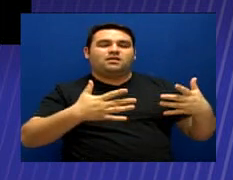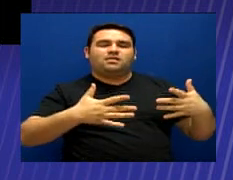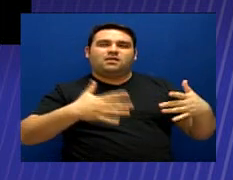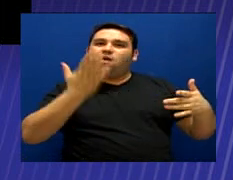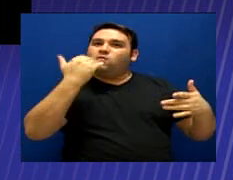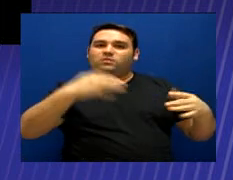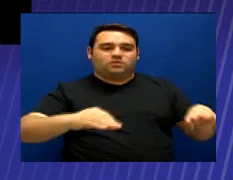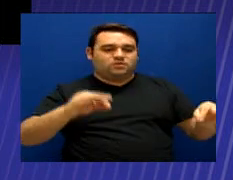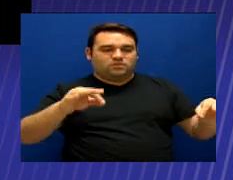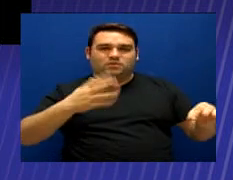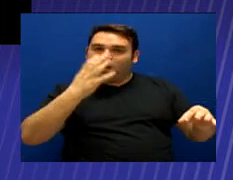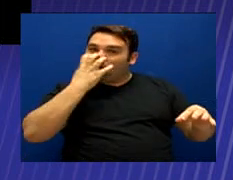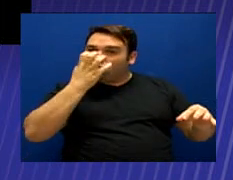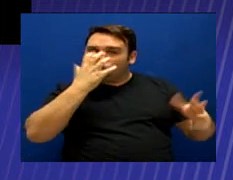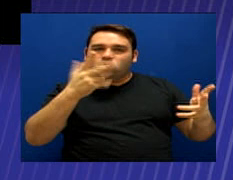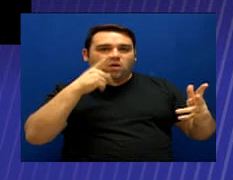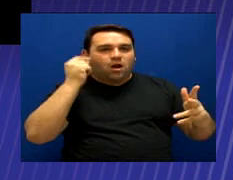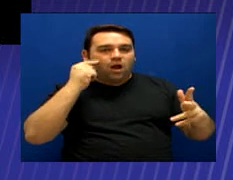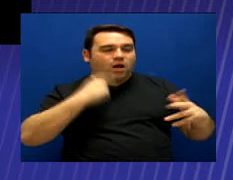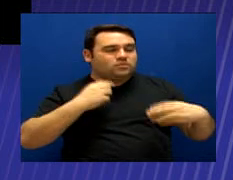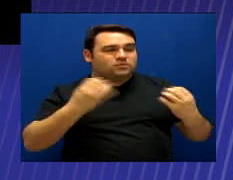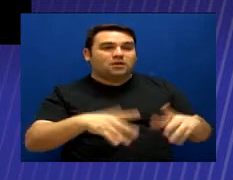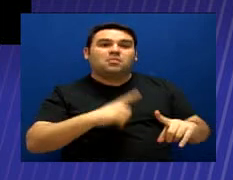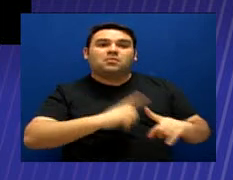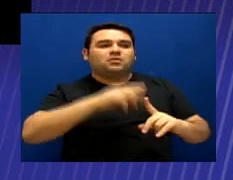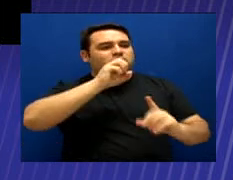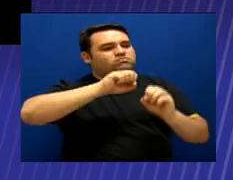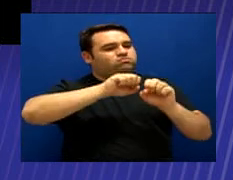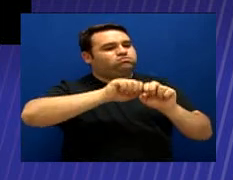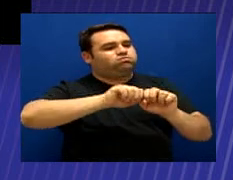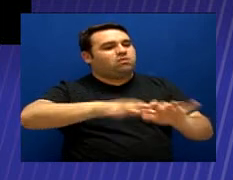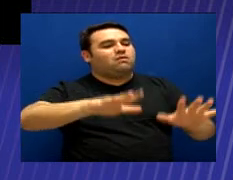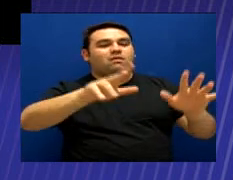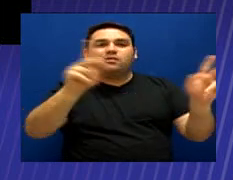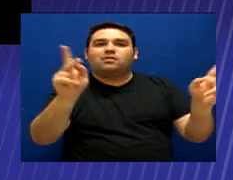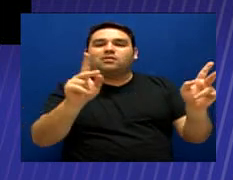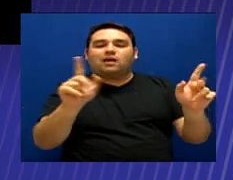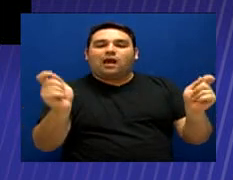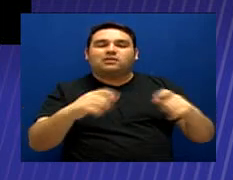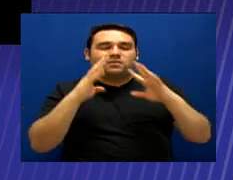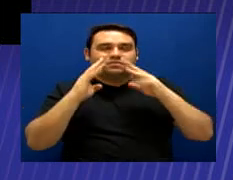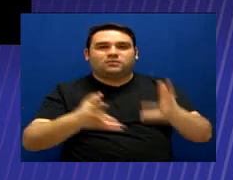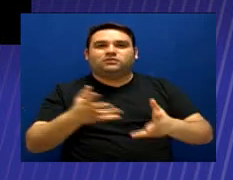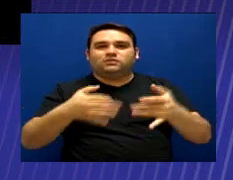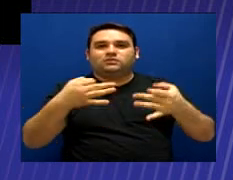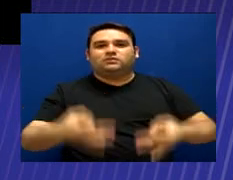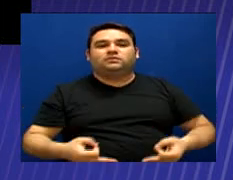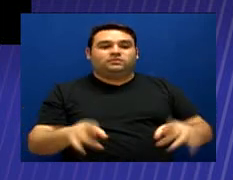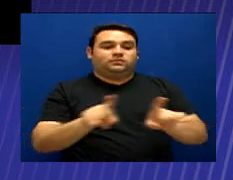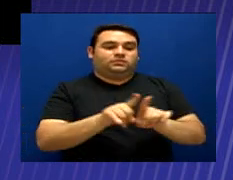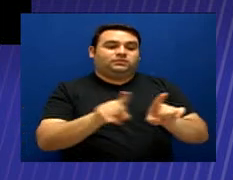essas entidades, a fim de promover um melhor atendimento a elas e para que